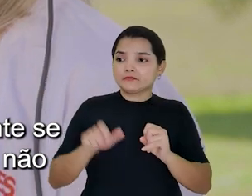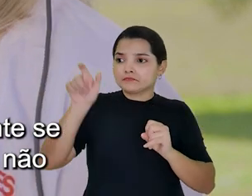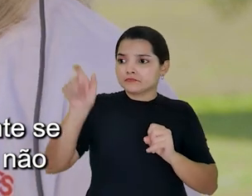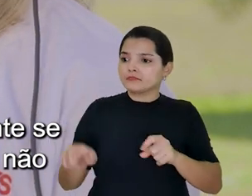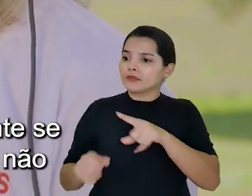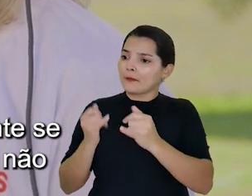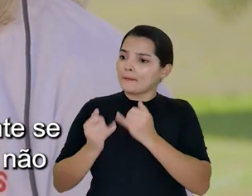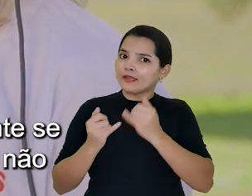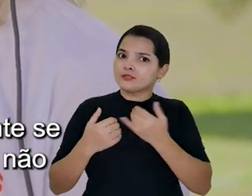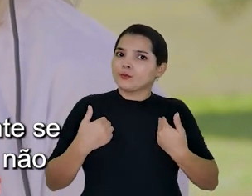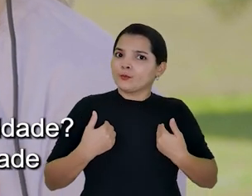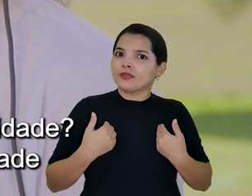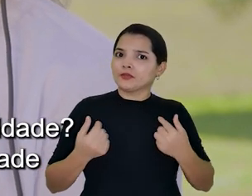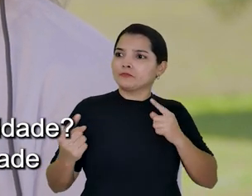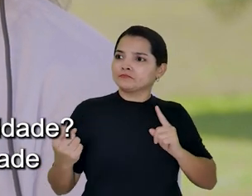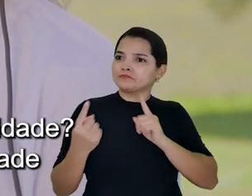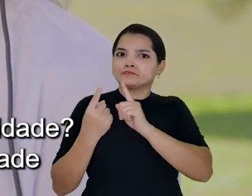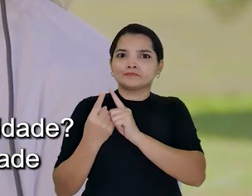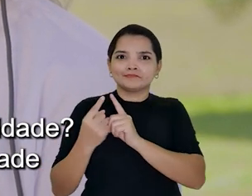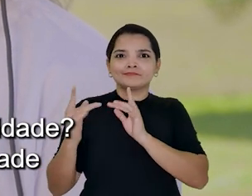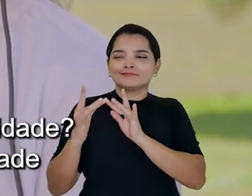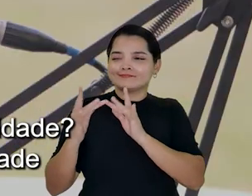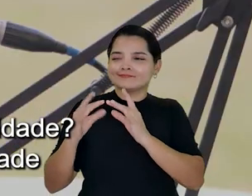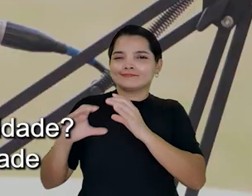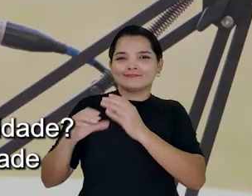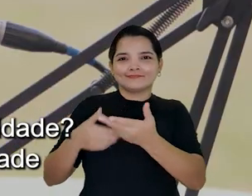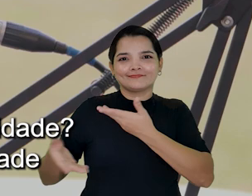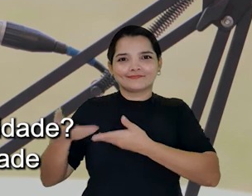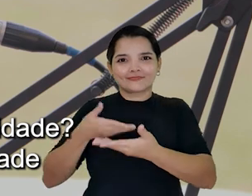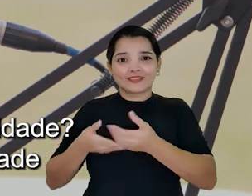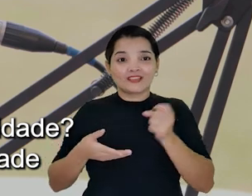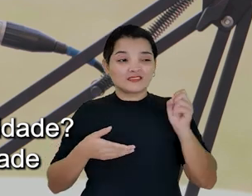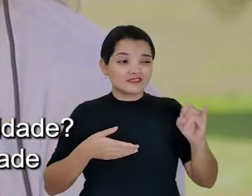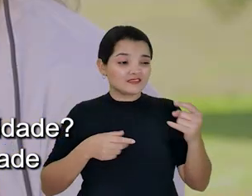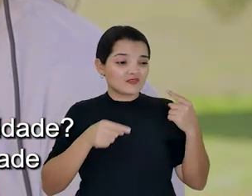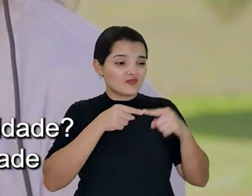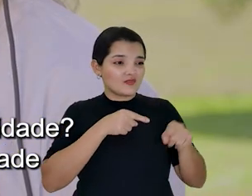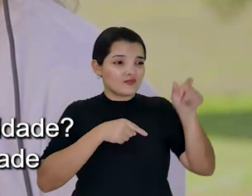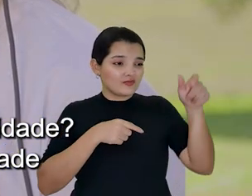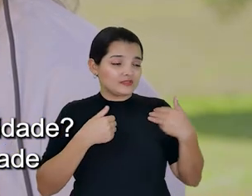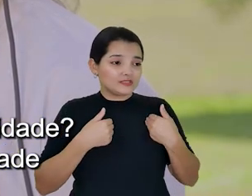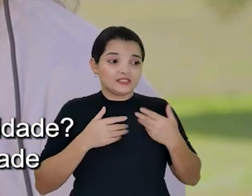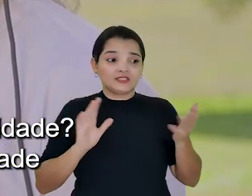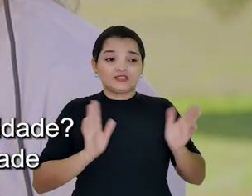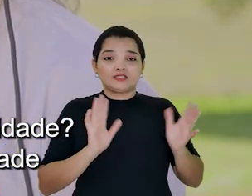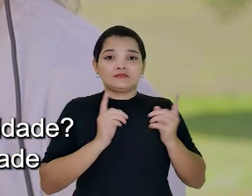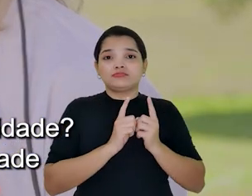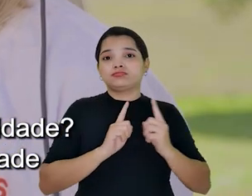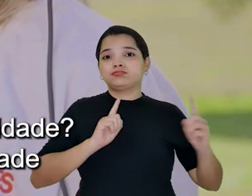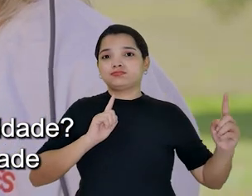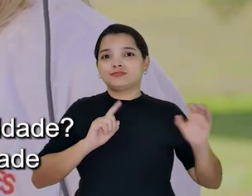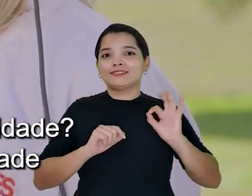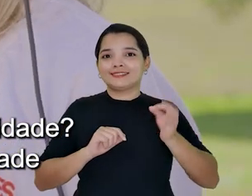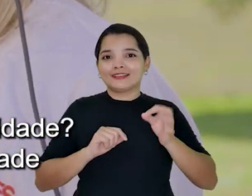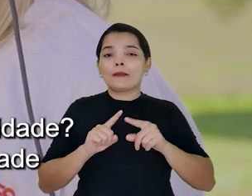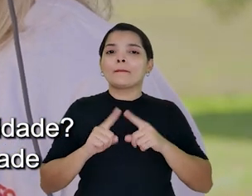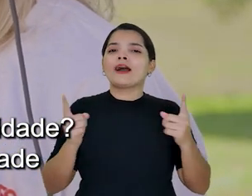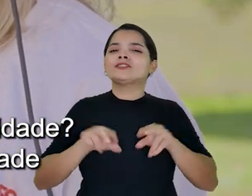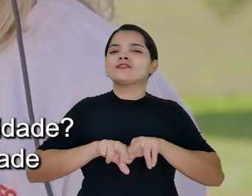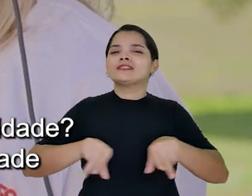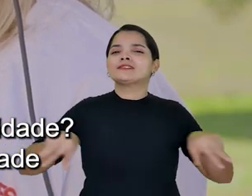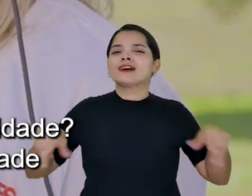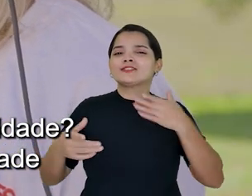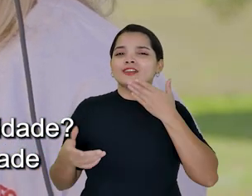se distancia de quem é diferente porque a gente não quer ser contrariado sim só que cadê a diversidade é comprovado